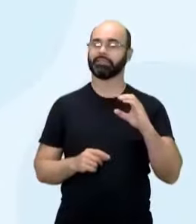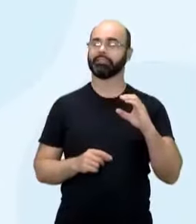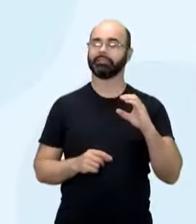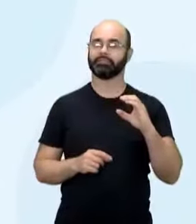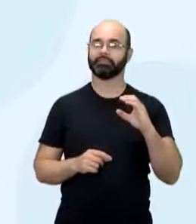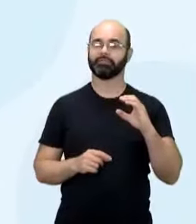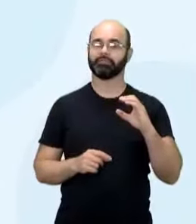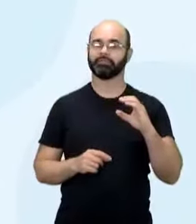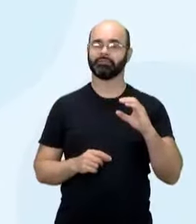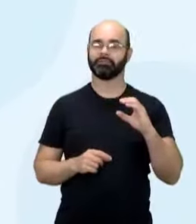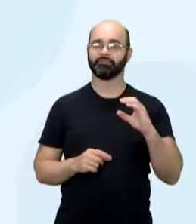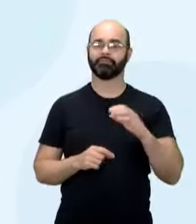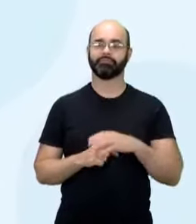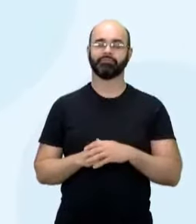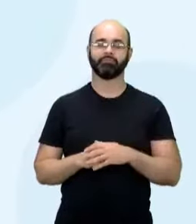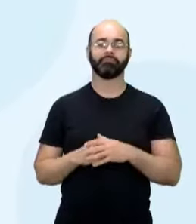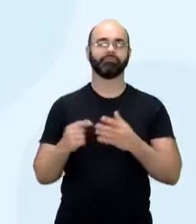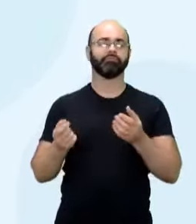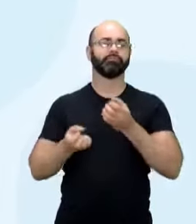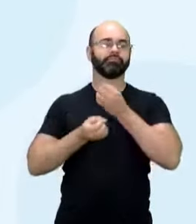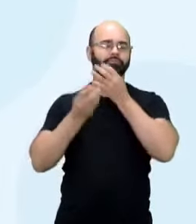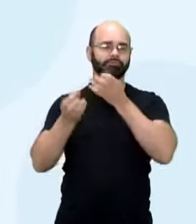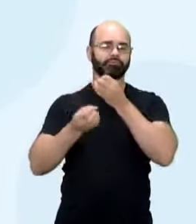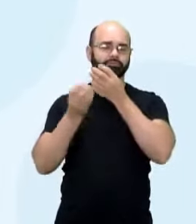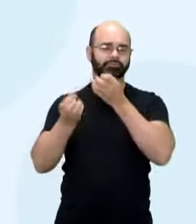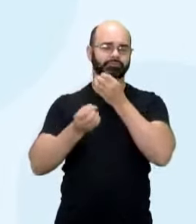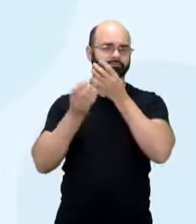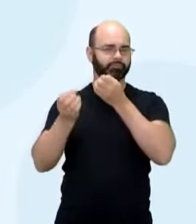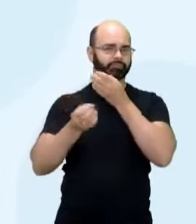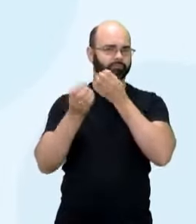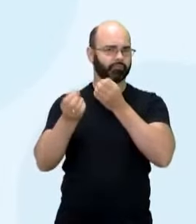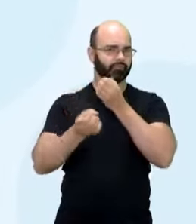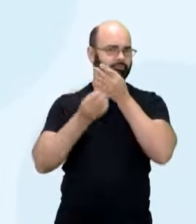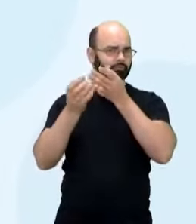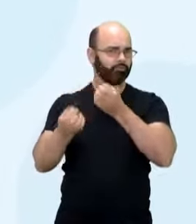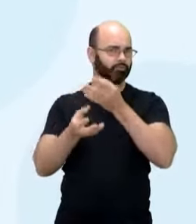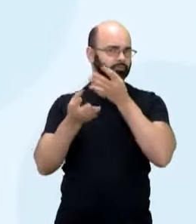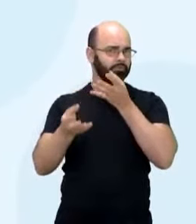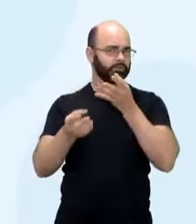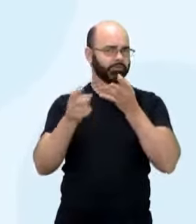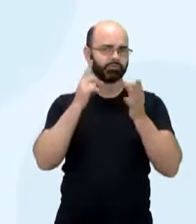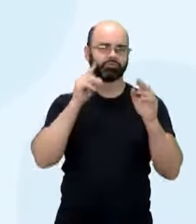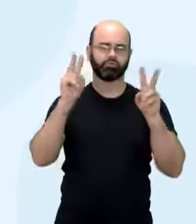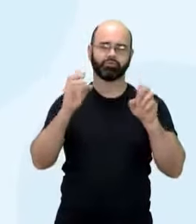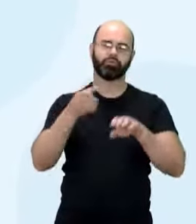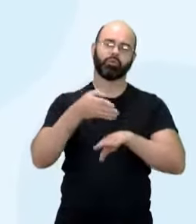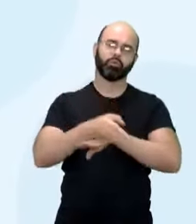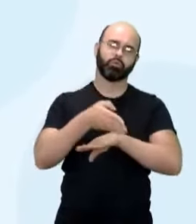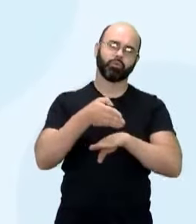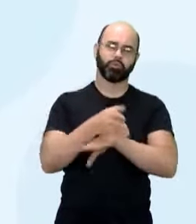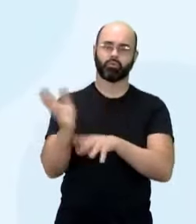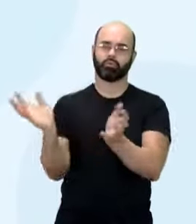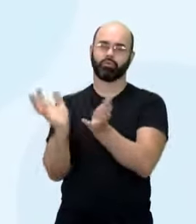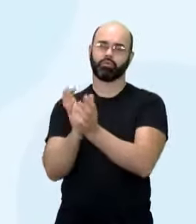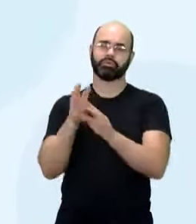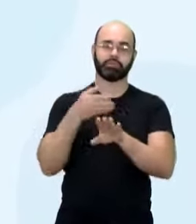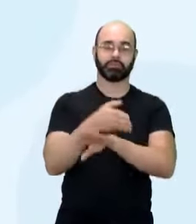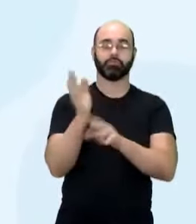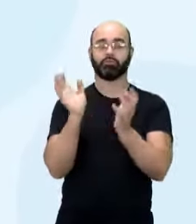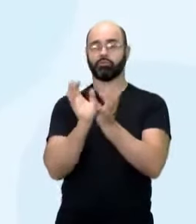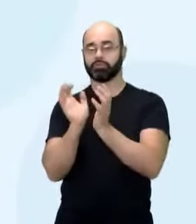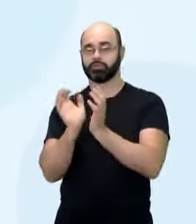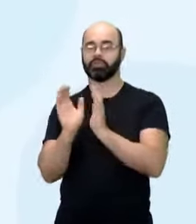gente sobre os ATPCs que estão sendo feitos e realizados sobre o Conselho Participativo, Conselho de